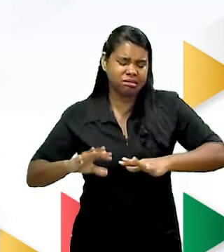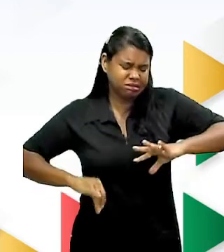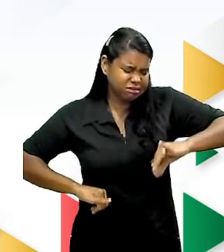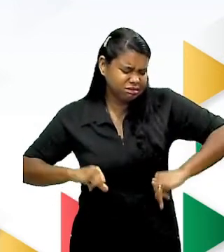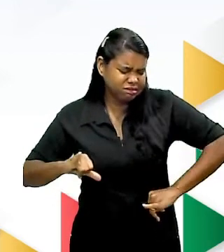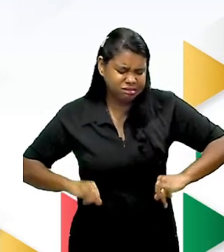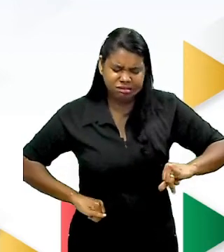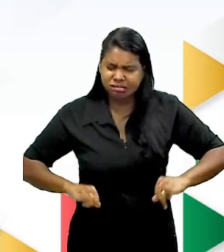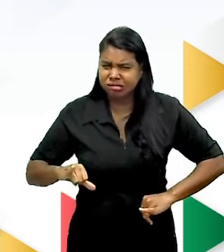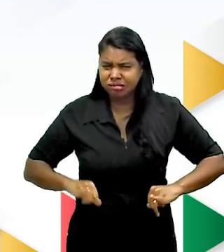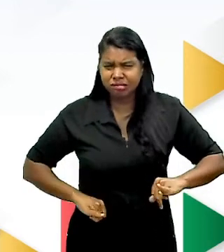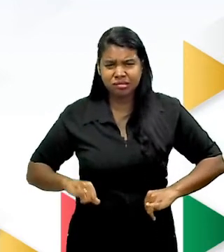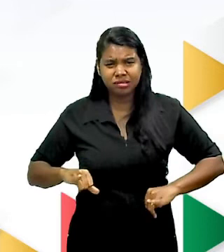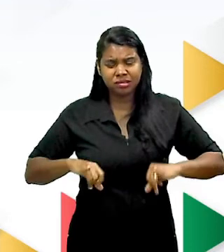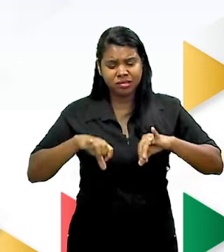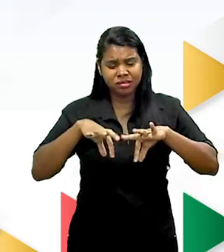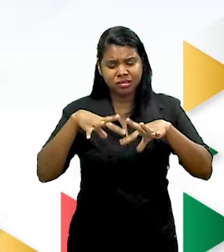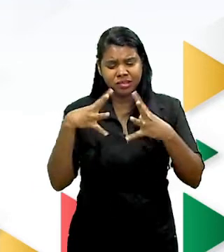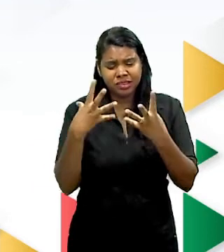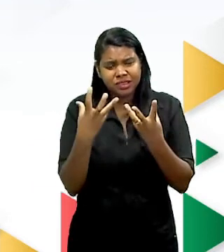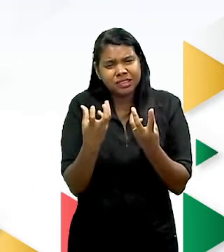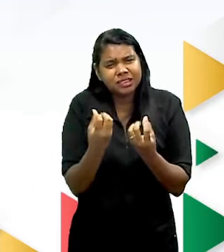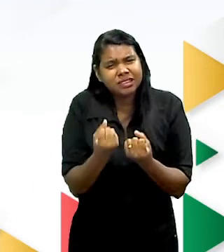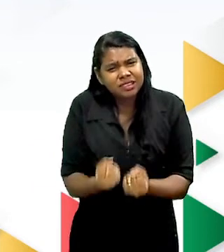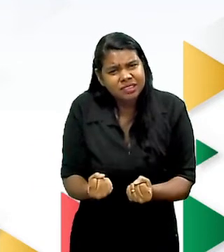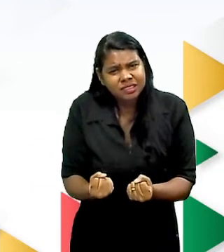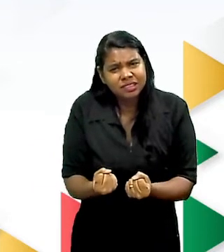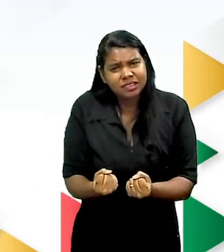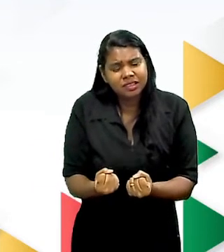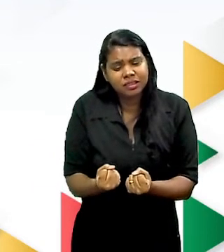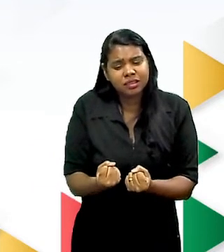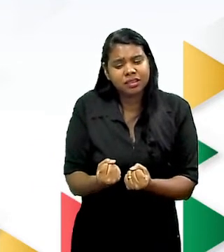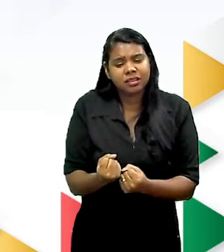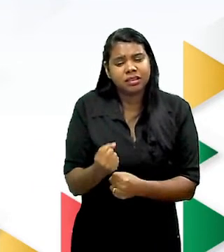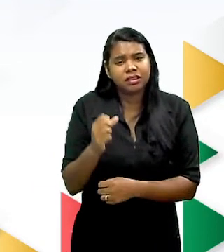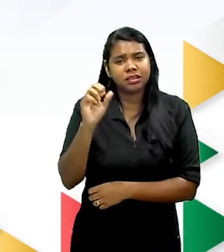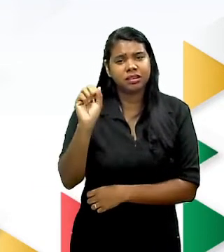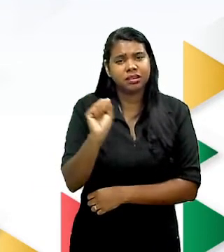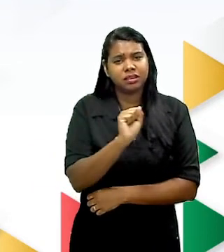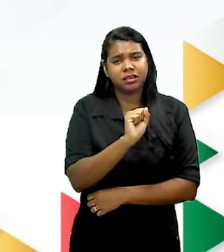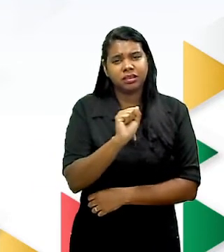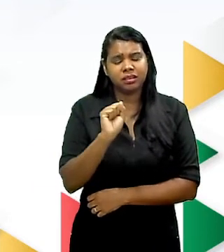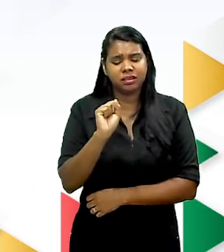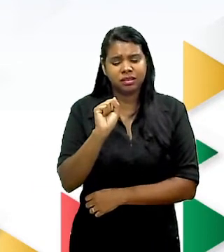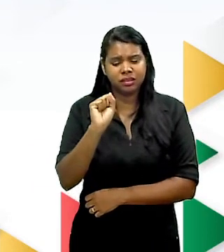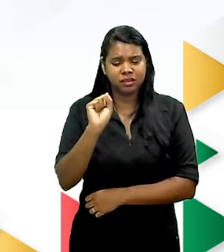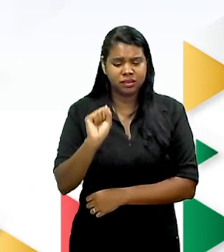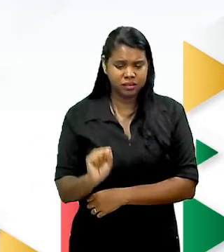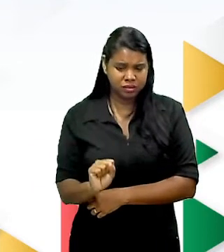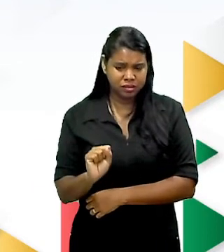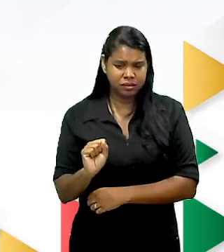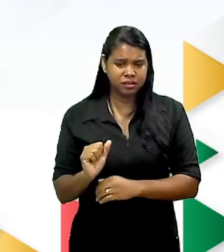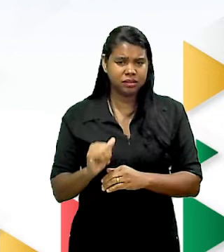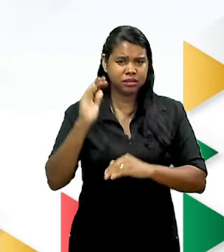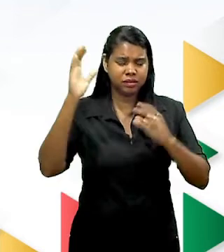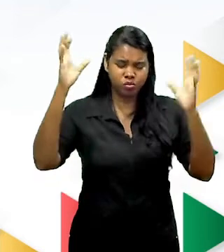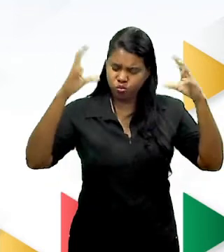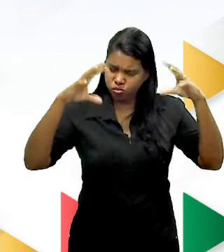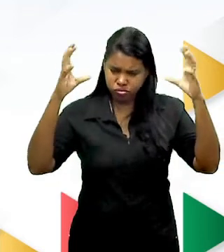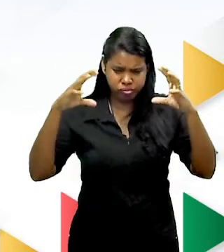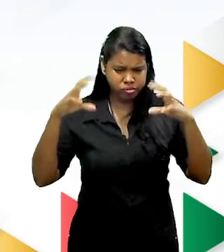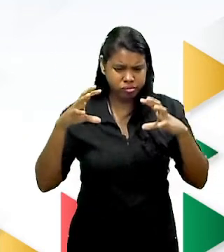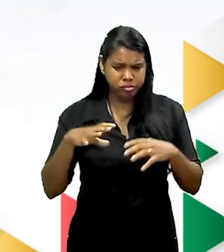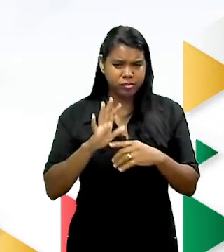a estiagem, as regiões do Sudeste e Sul, no mesmo momento, sofrem com o aumento das chuvas, levando